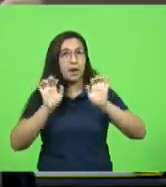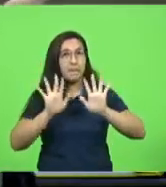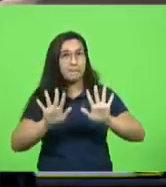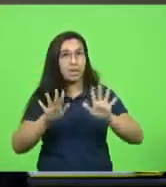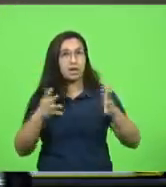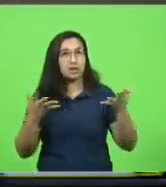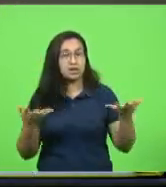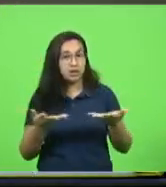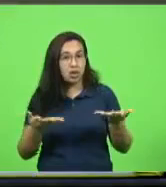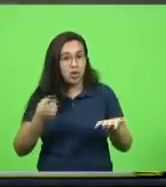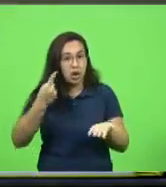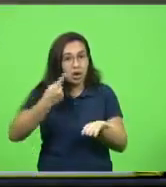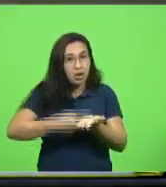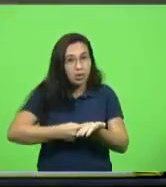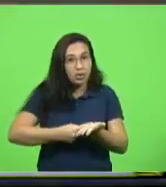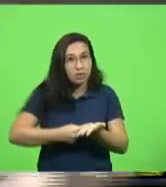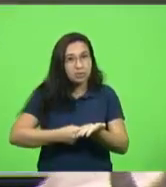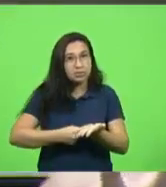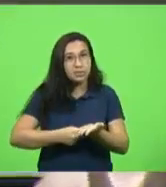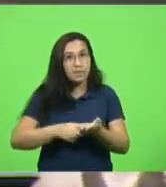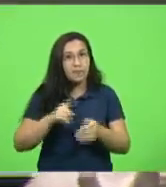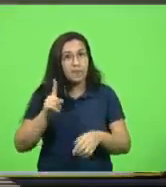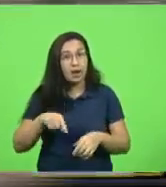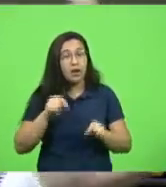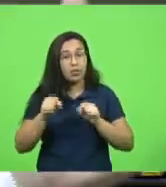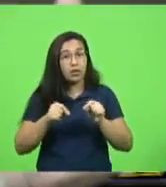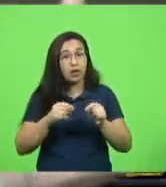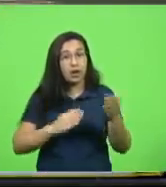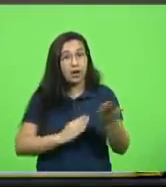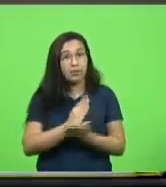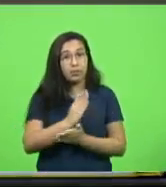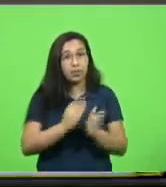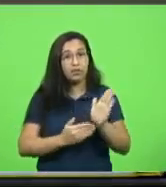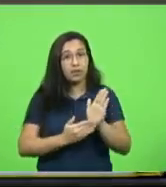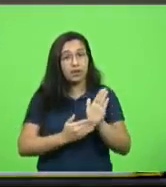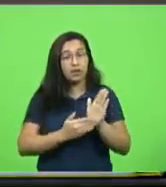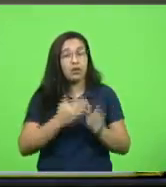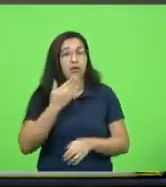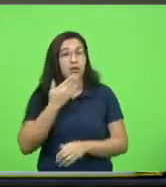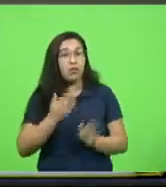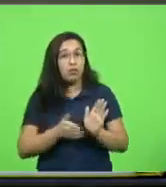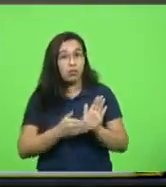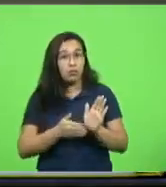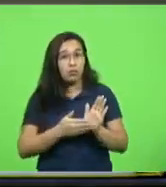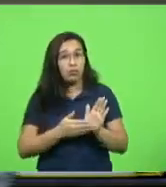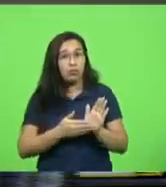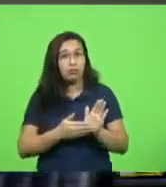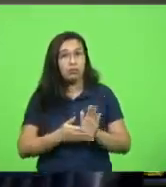deste acordo, o acordo é para aprovar o requerimento. Então, vou votar o requerimento, pelo menos essa é a minha palavra.